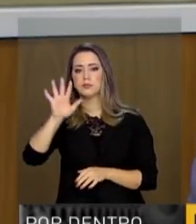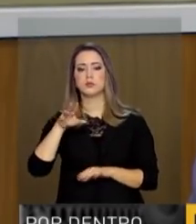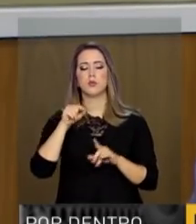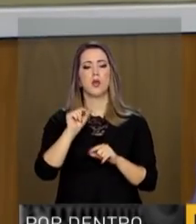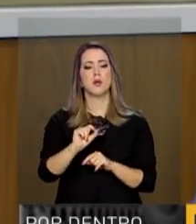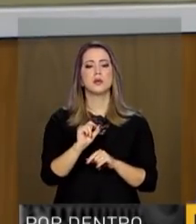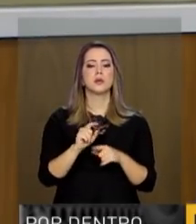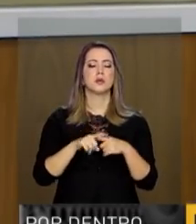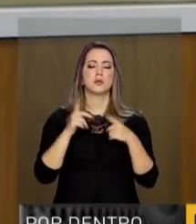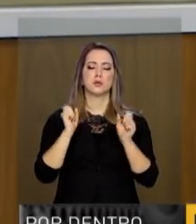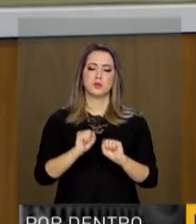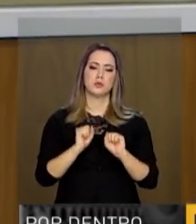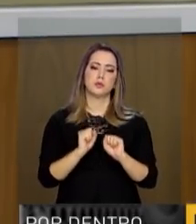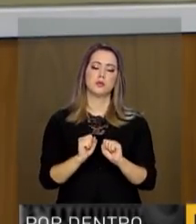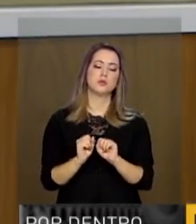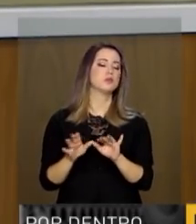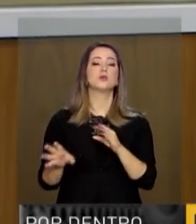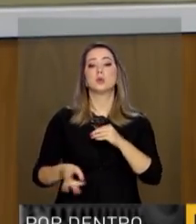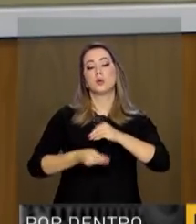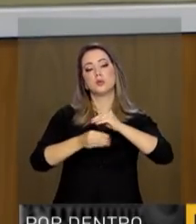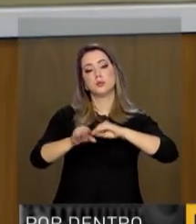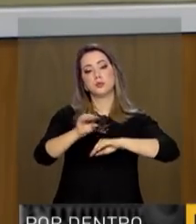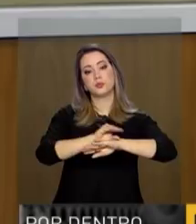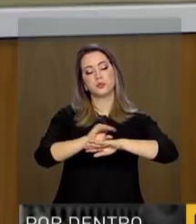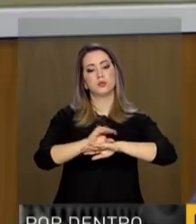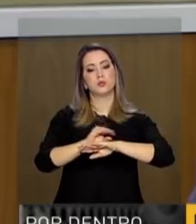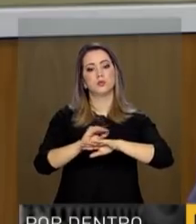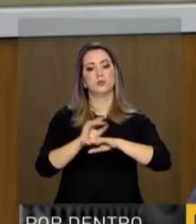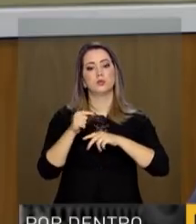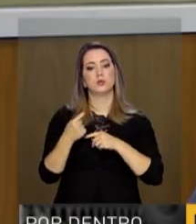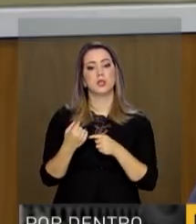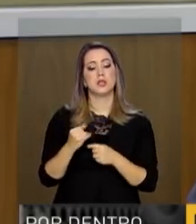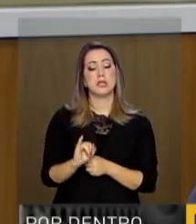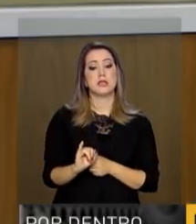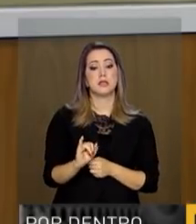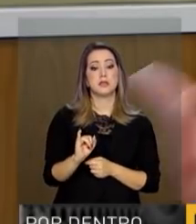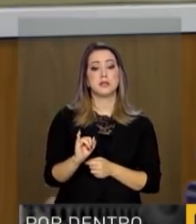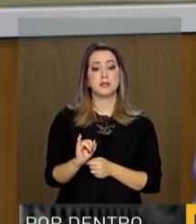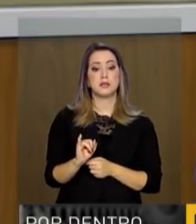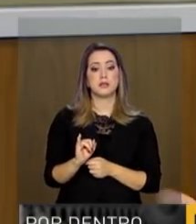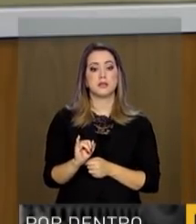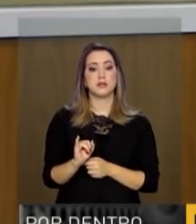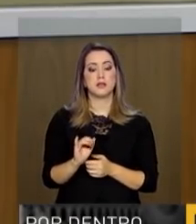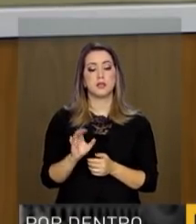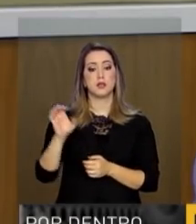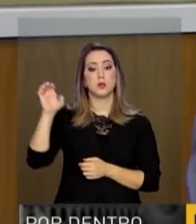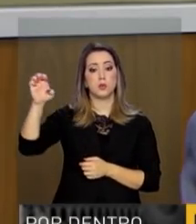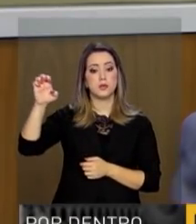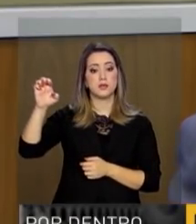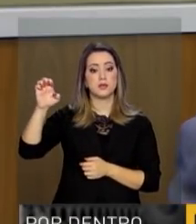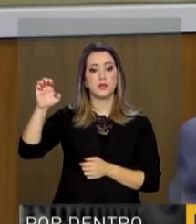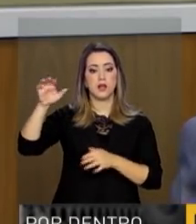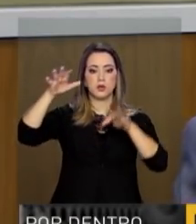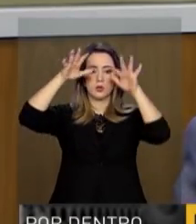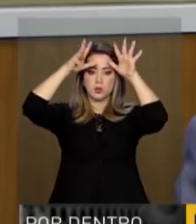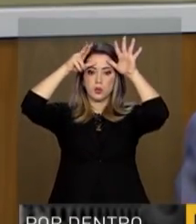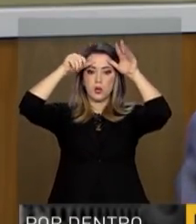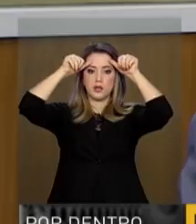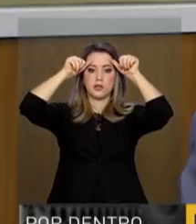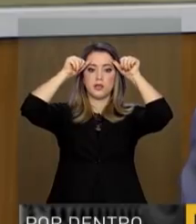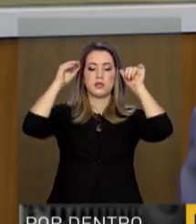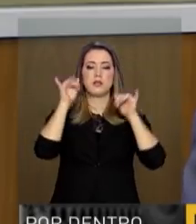permite essa emenda, essa proposta de emenda constitucional? Caso o estado do Acre, por exemplo, que você bem